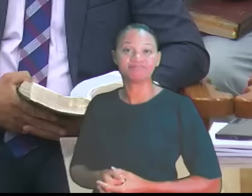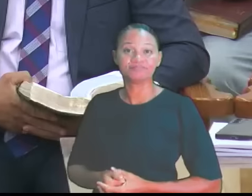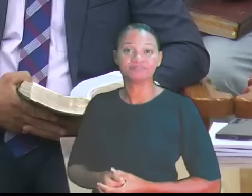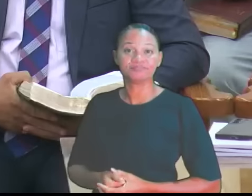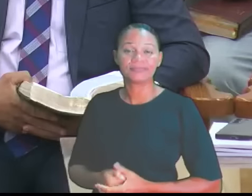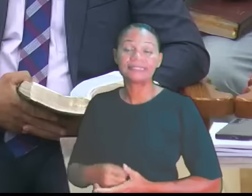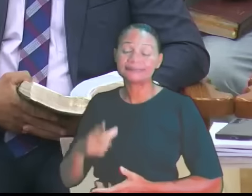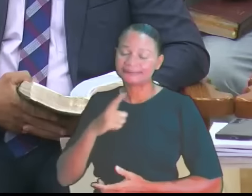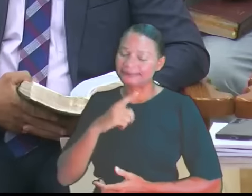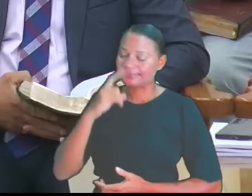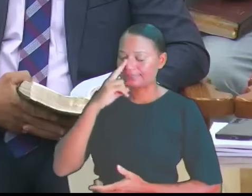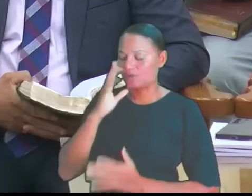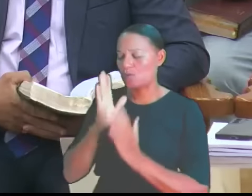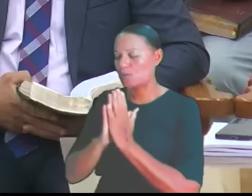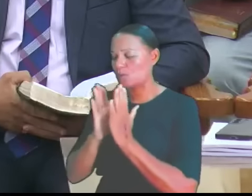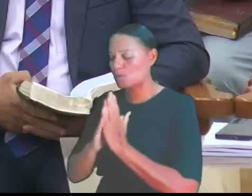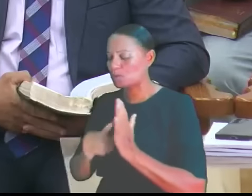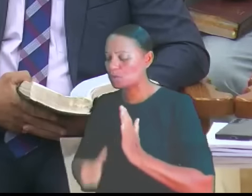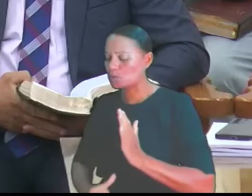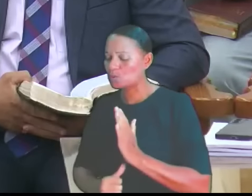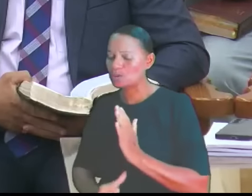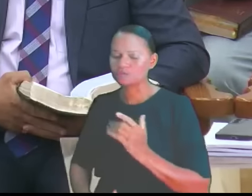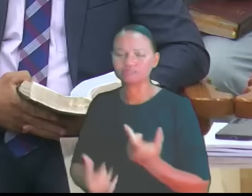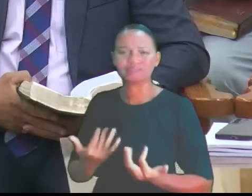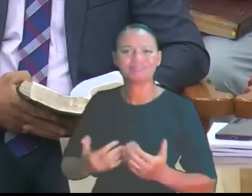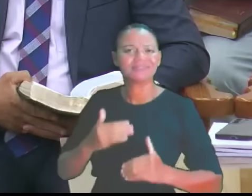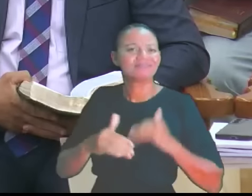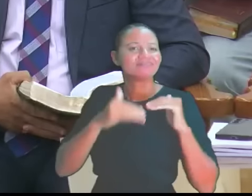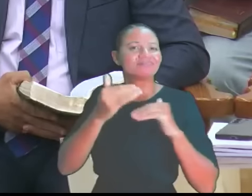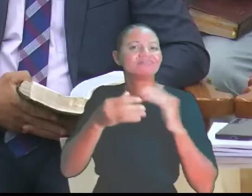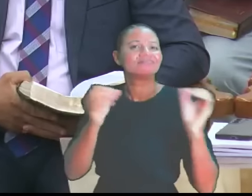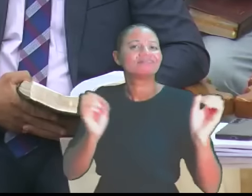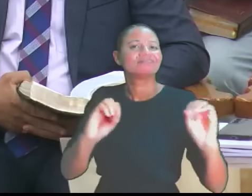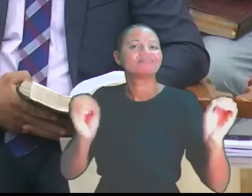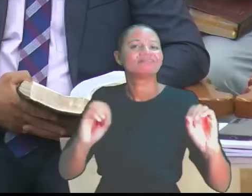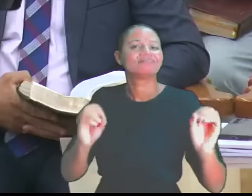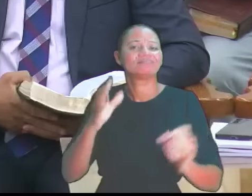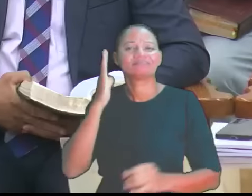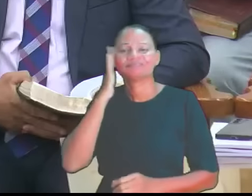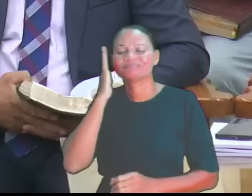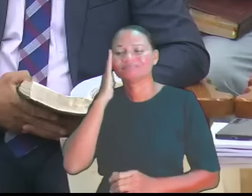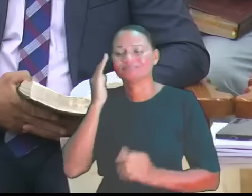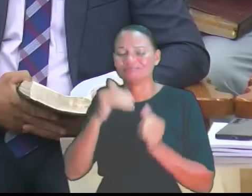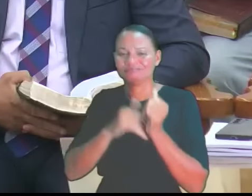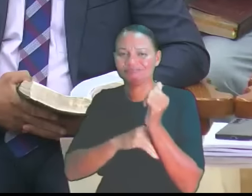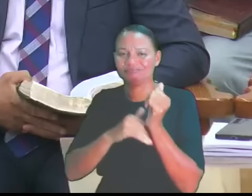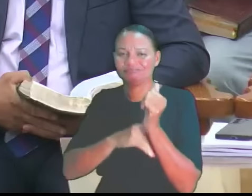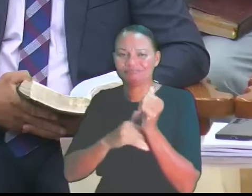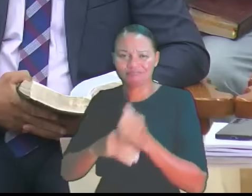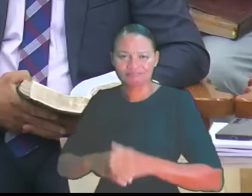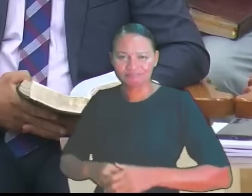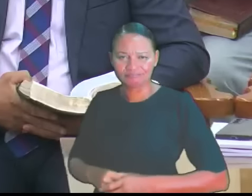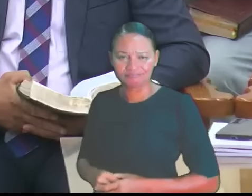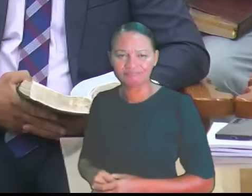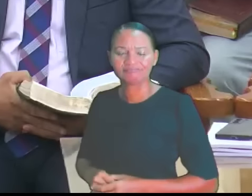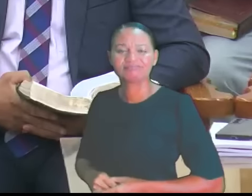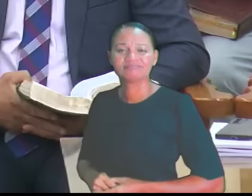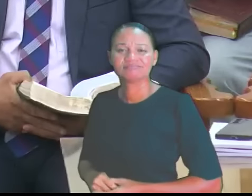Tem crente que ora, jejum, é cheio de fogo, mas não prospera. Porque não entende o segredo.